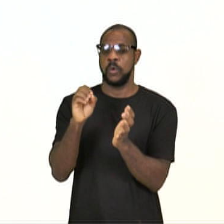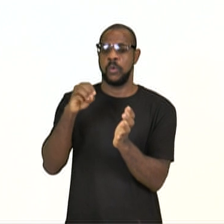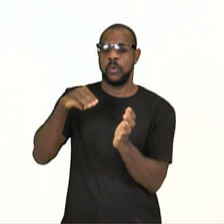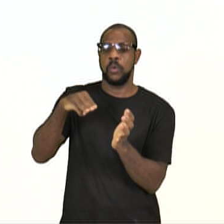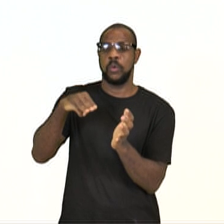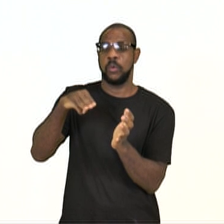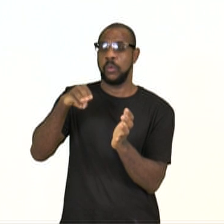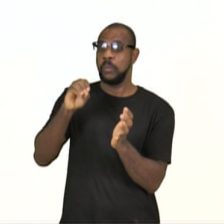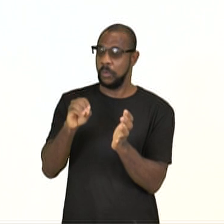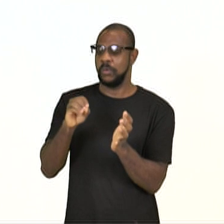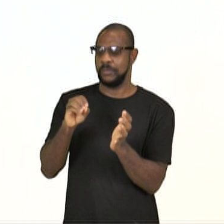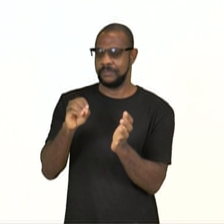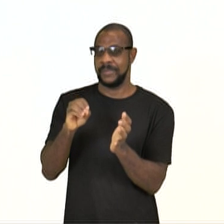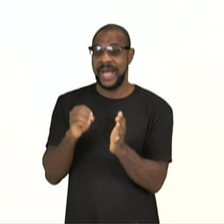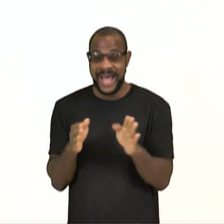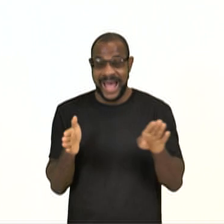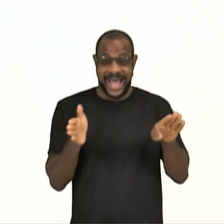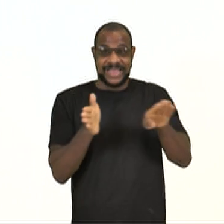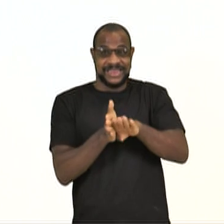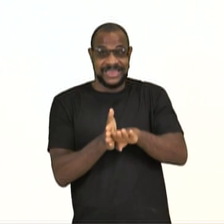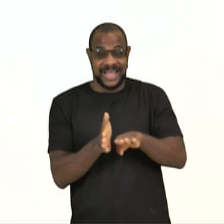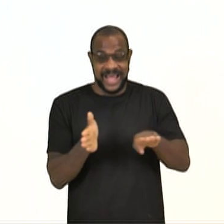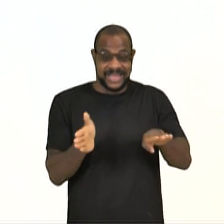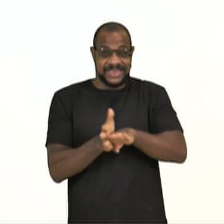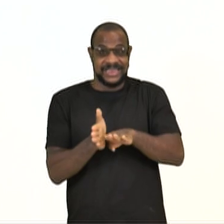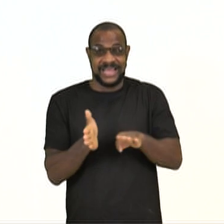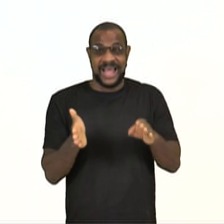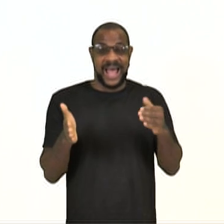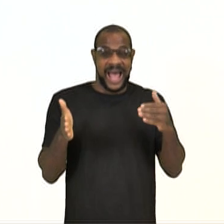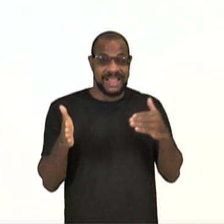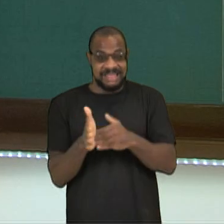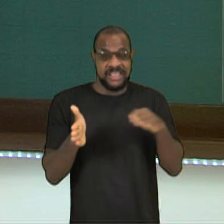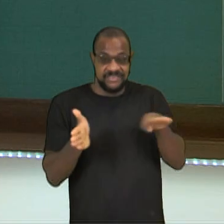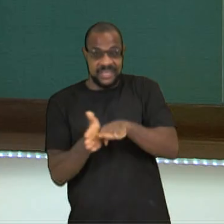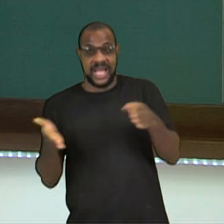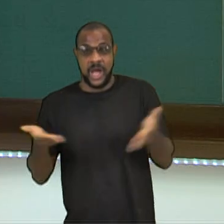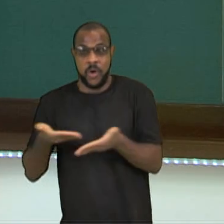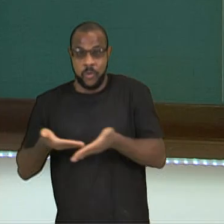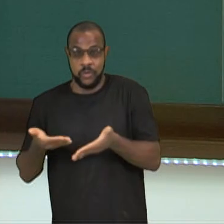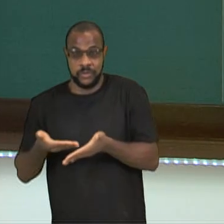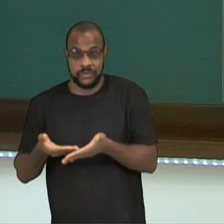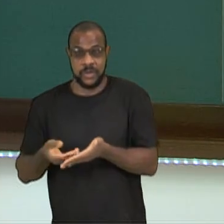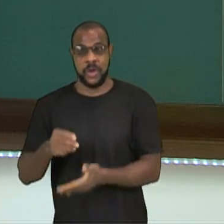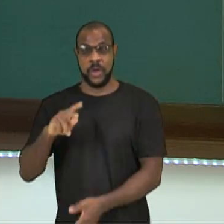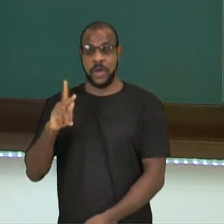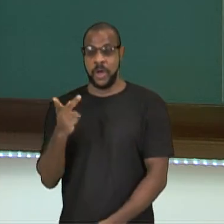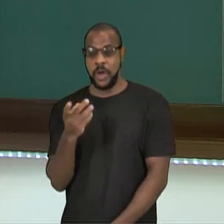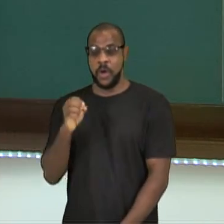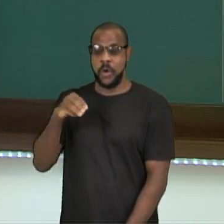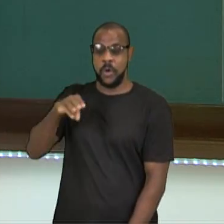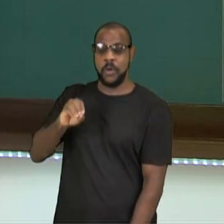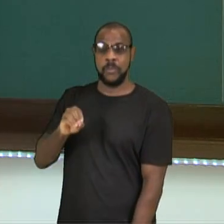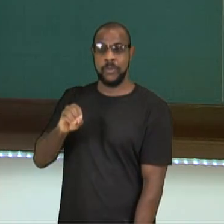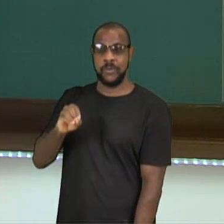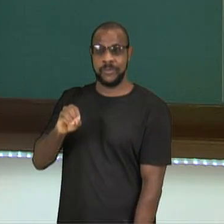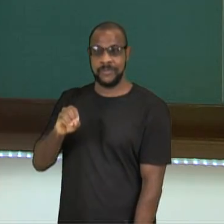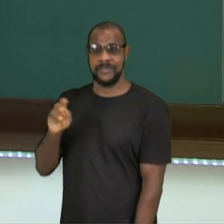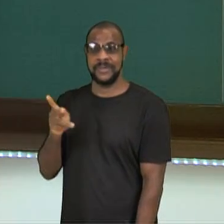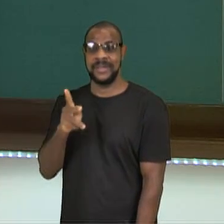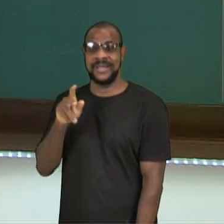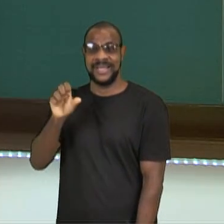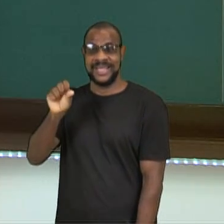o Homo sapiens sapiens moderno. Que bonito, professor. E aí, você conhece o significado de